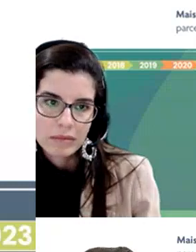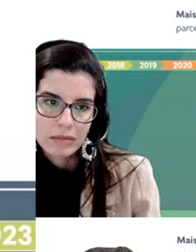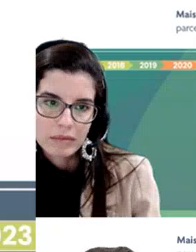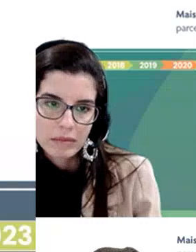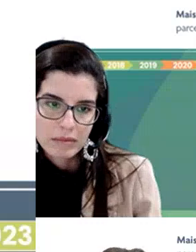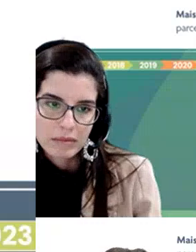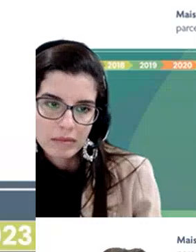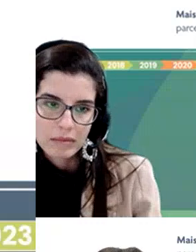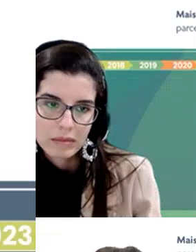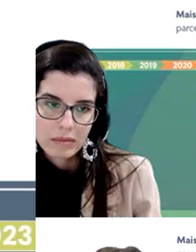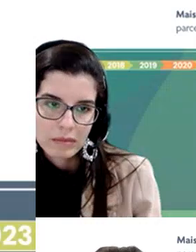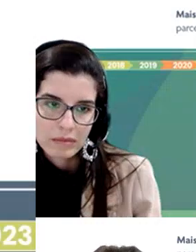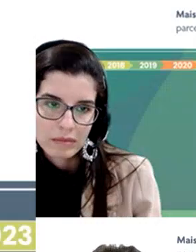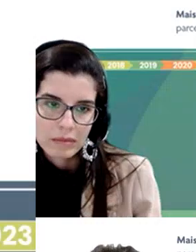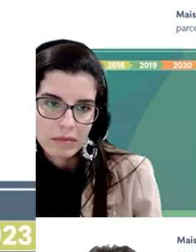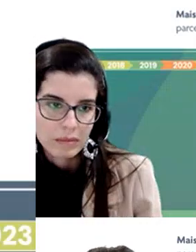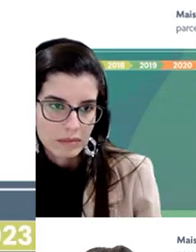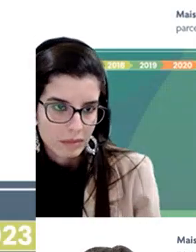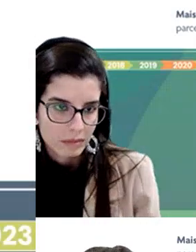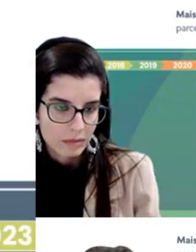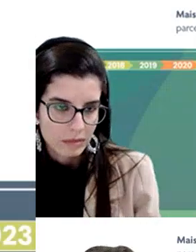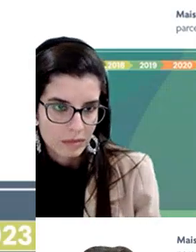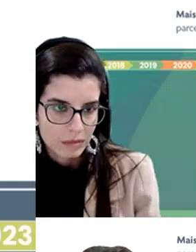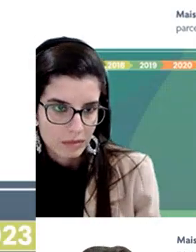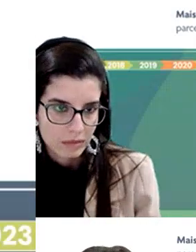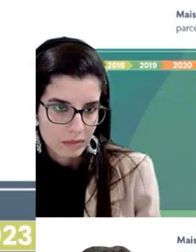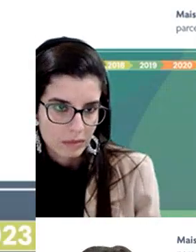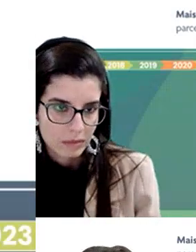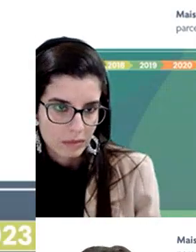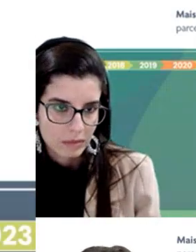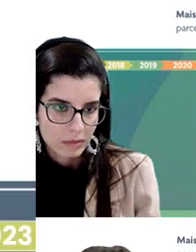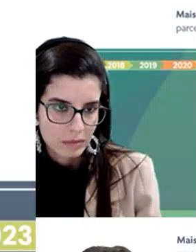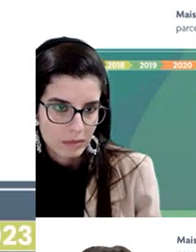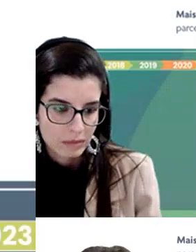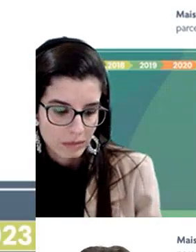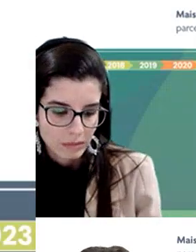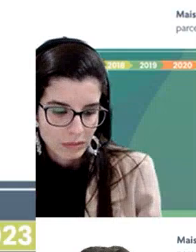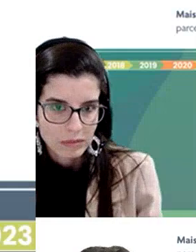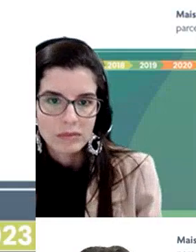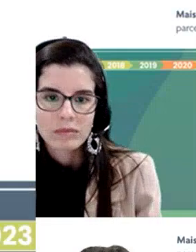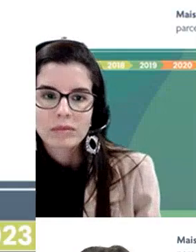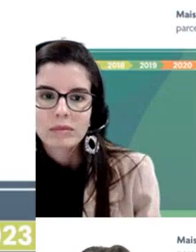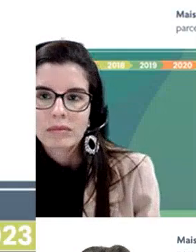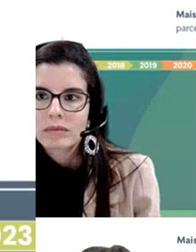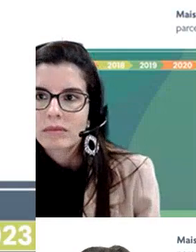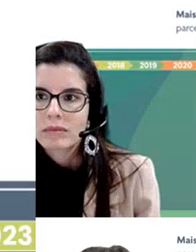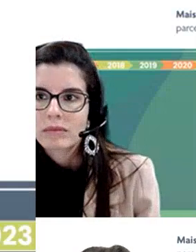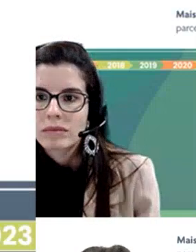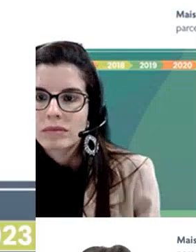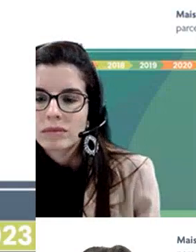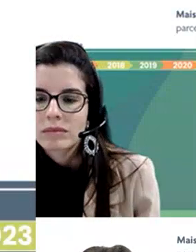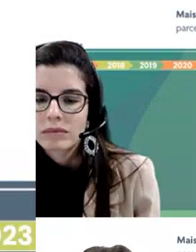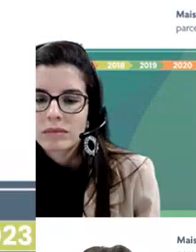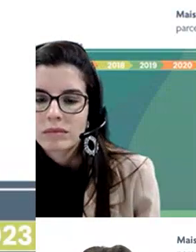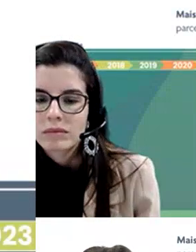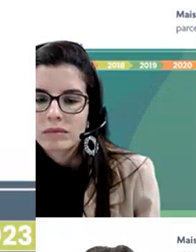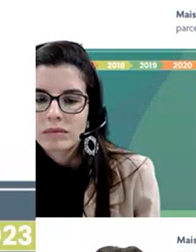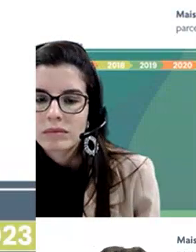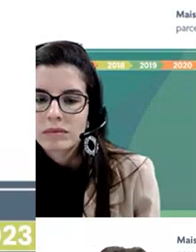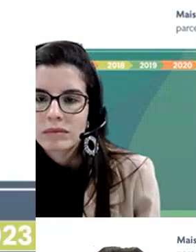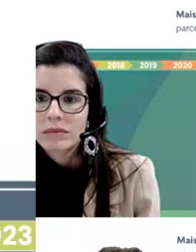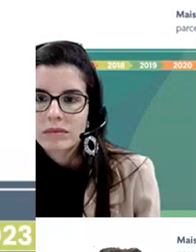que não está tendo desconto, né? Será que é um problema lá no SouGov ou é algum problema que a gente identificou por aqui? E aí a gente vai